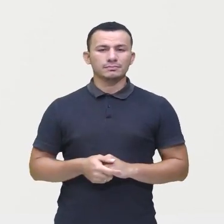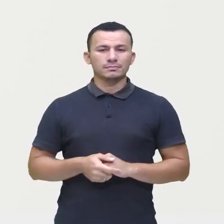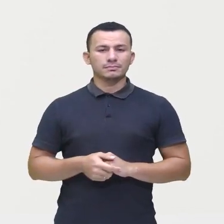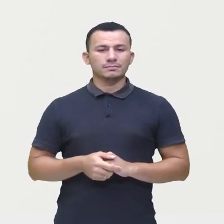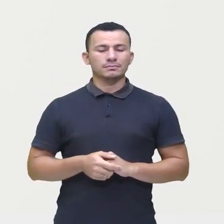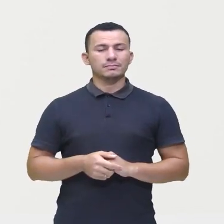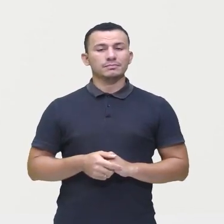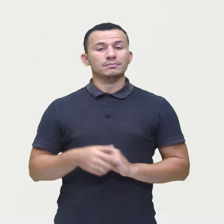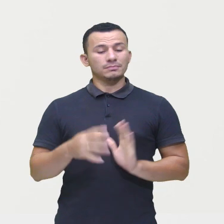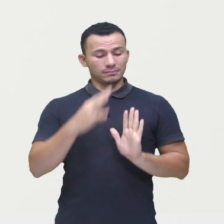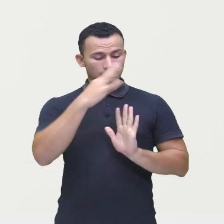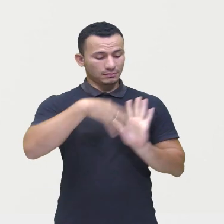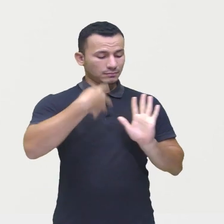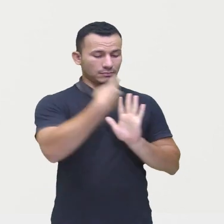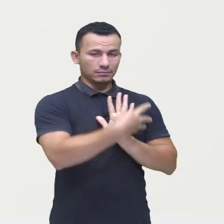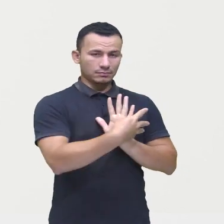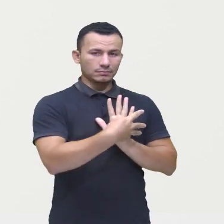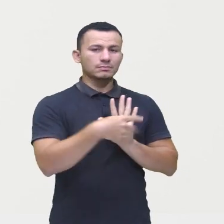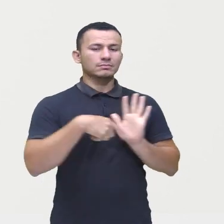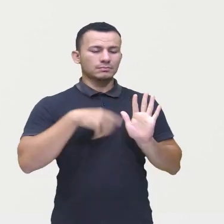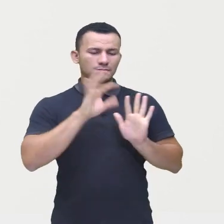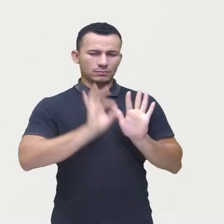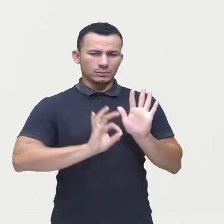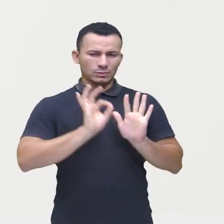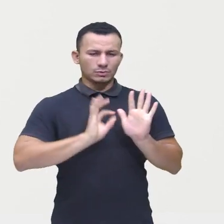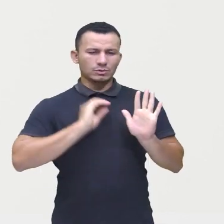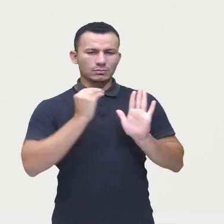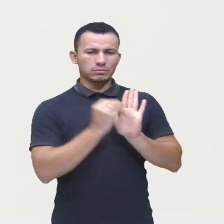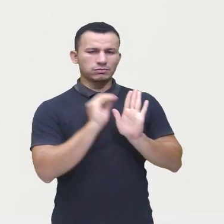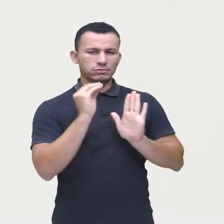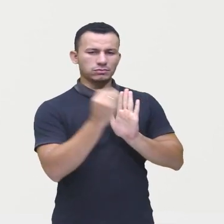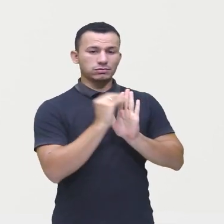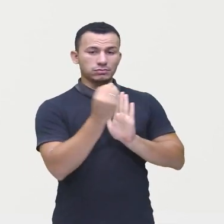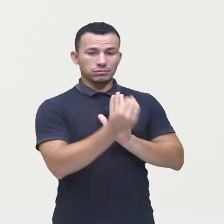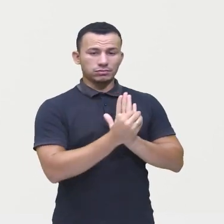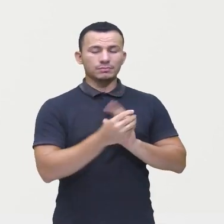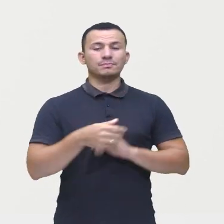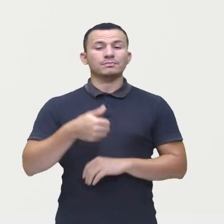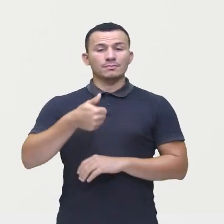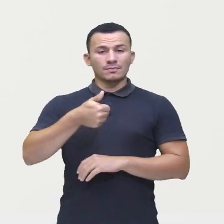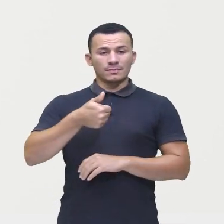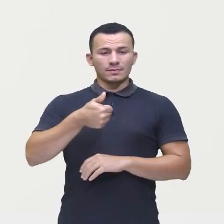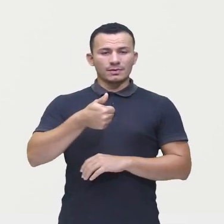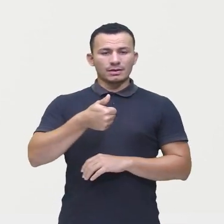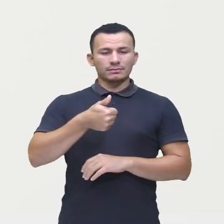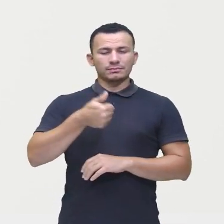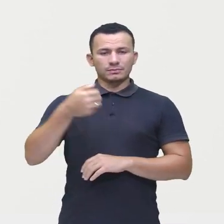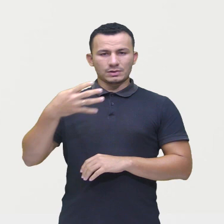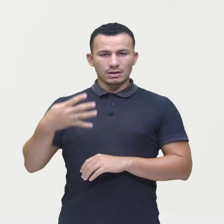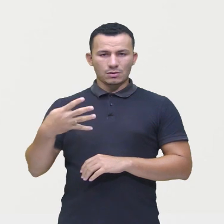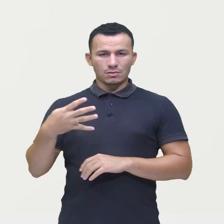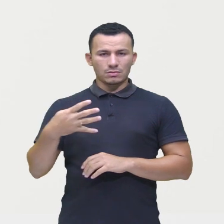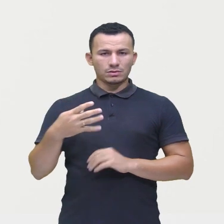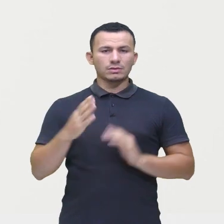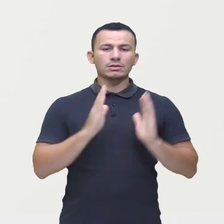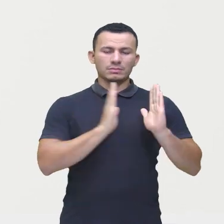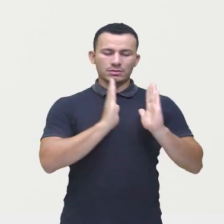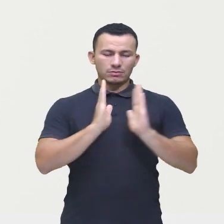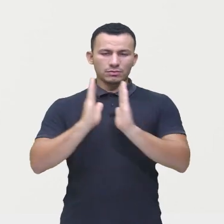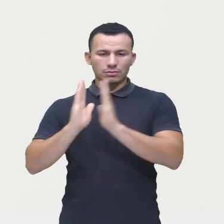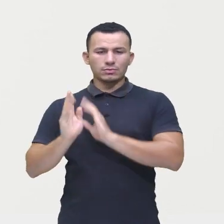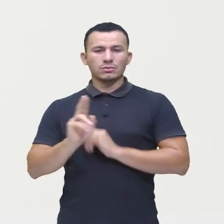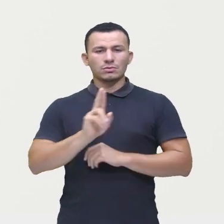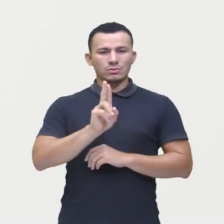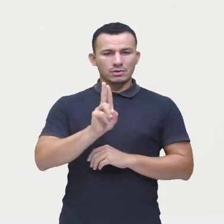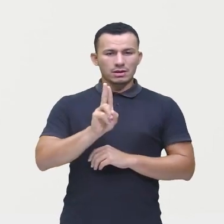vamos colocar aqui, tá certo? O 14, ó, 14, respeitando aqui unidade de